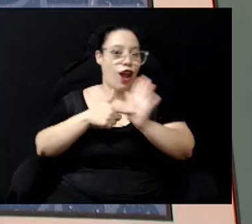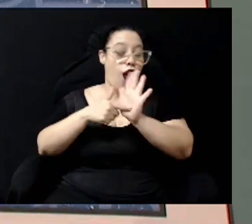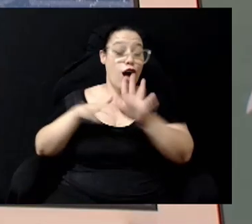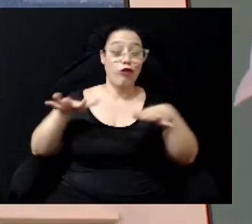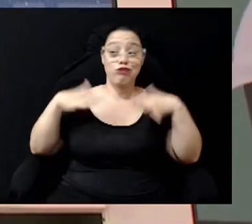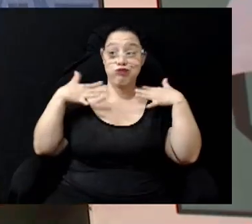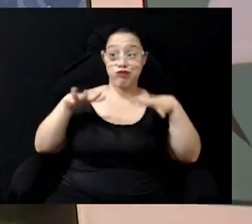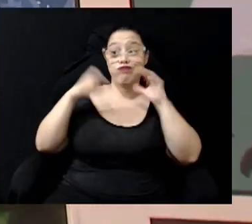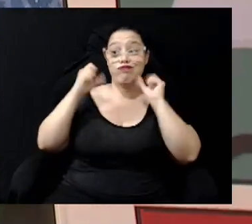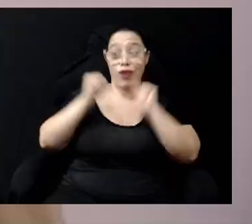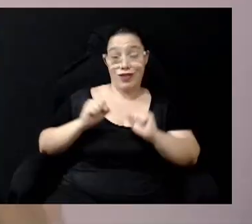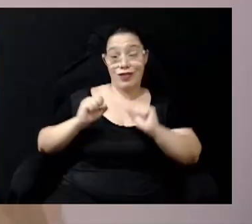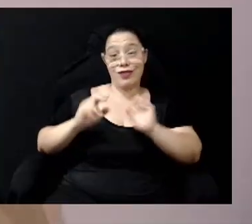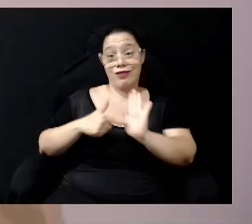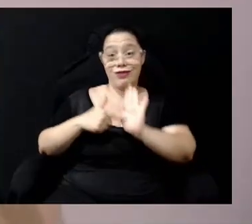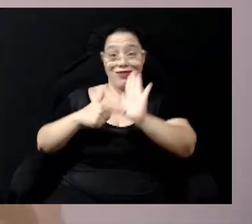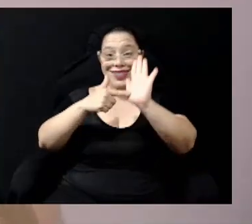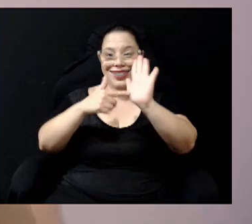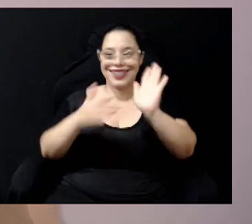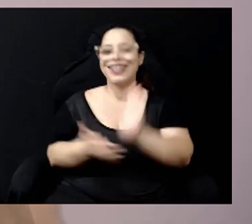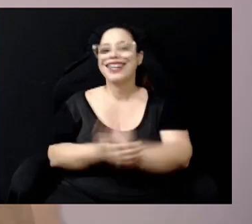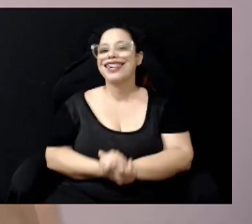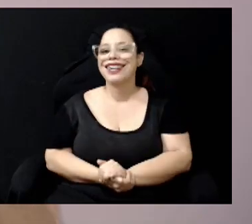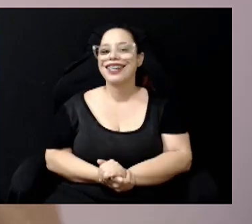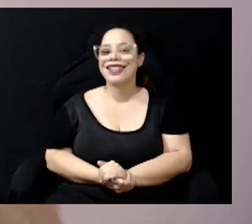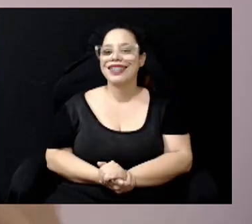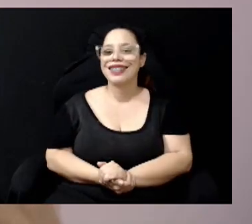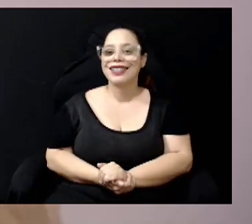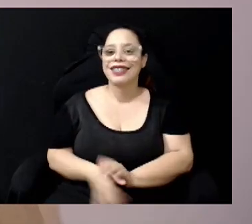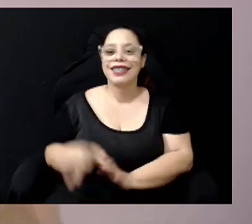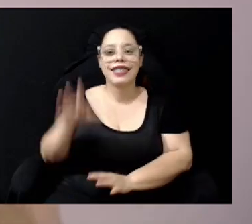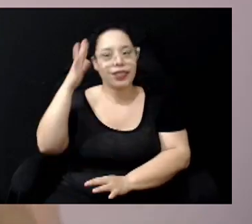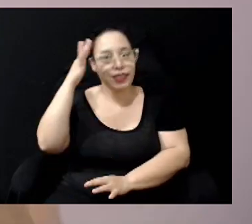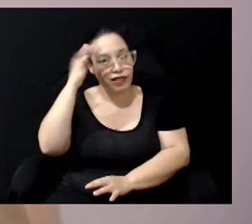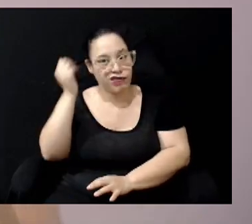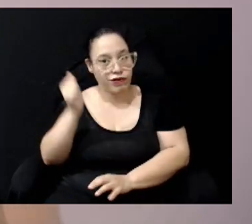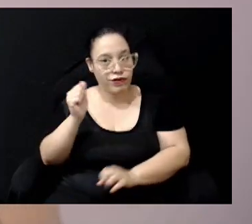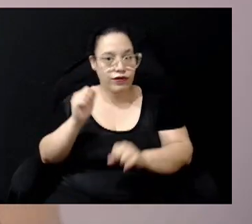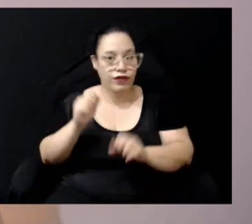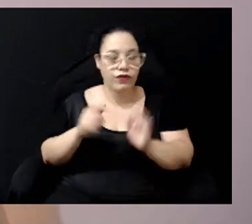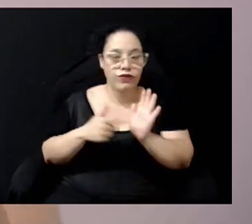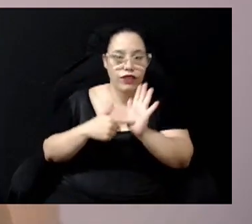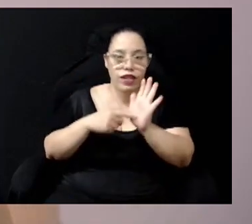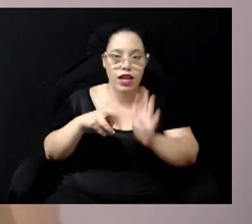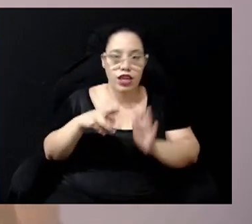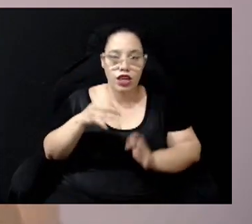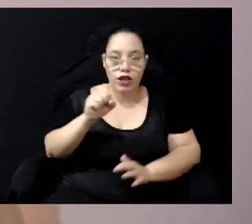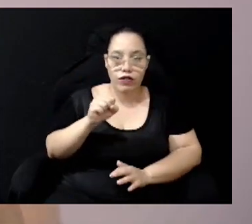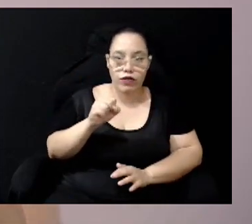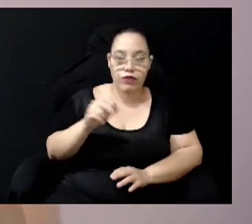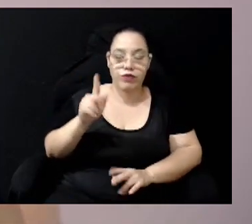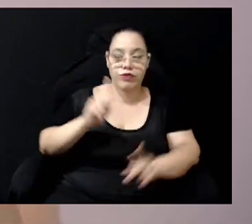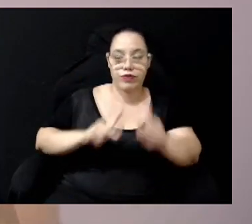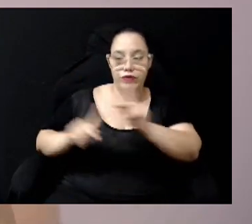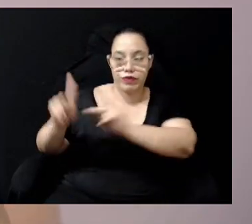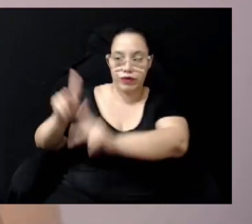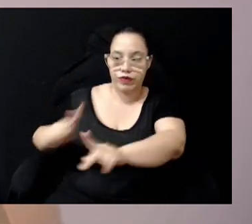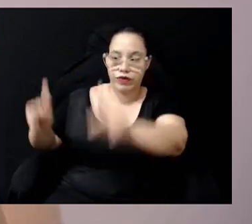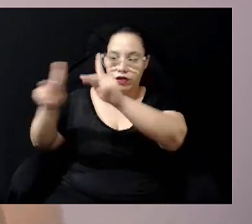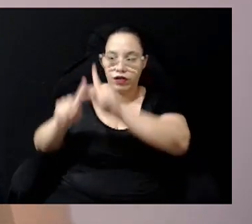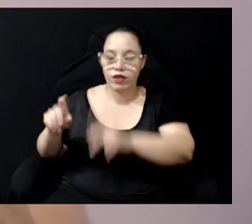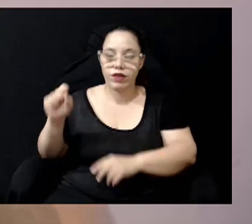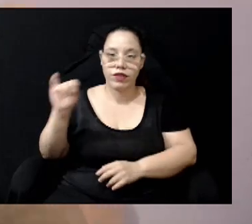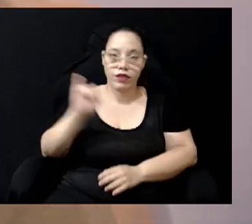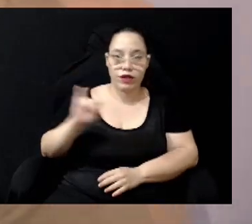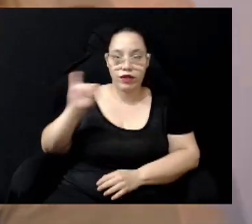conferir. E para saber mais sobre a exposição Chaves aqui no Shopping Iguatemi Campinas, vamos conversar